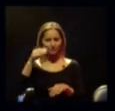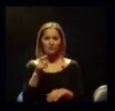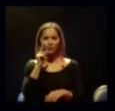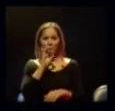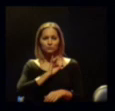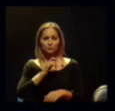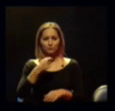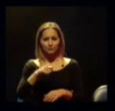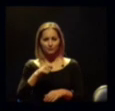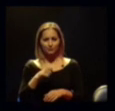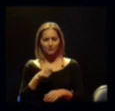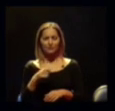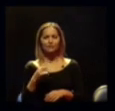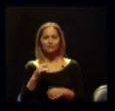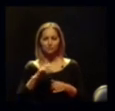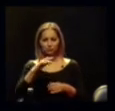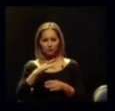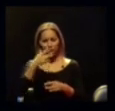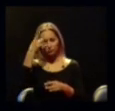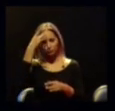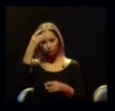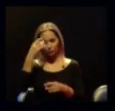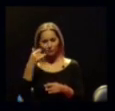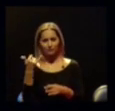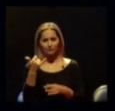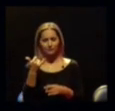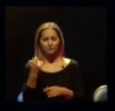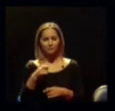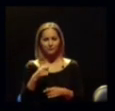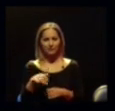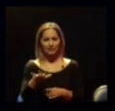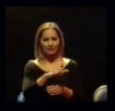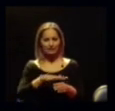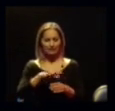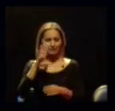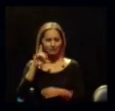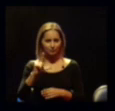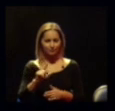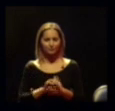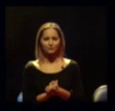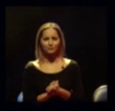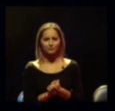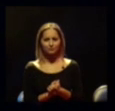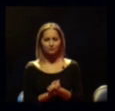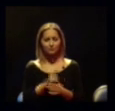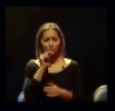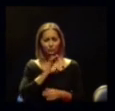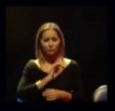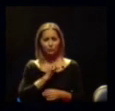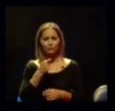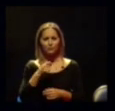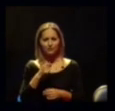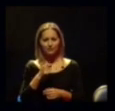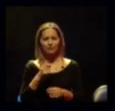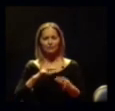Presidente da Assembleia Municipal de Setúbal, Senhor Vice-Presidente da Área Metropolitana de Lisboa, Senhor Presidente da Câmara Municipal